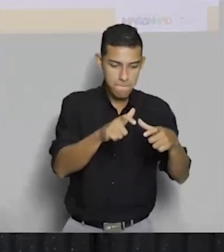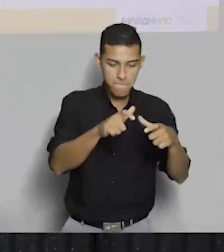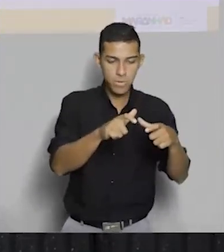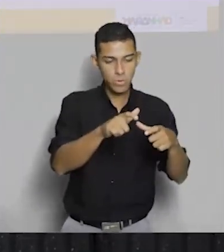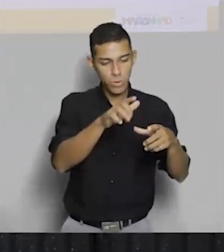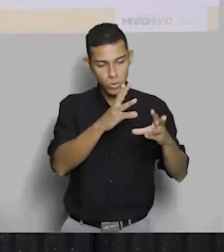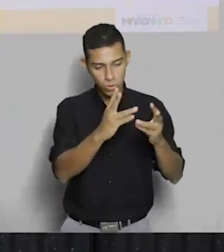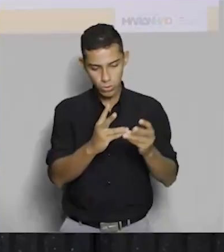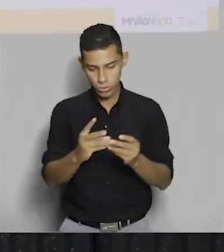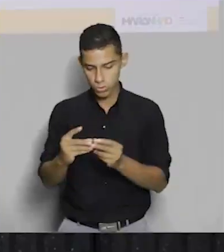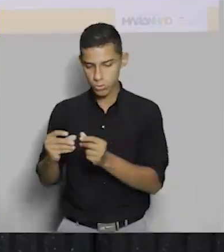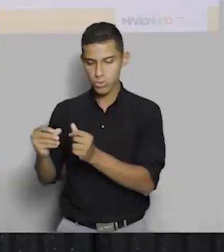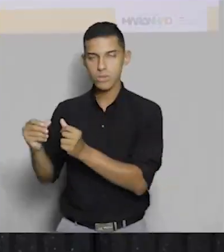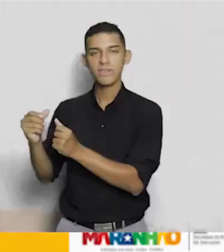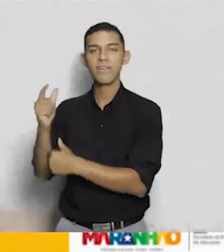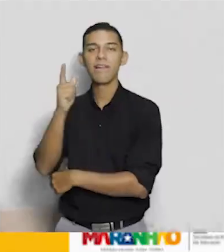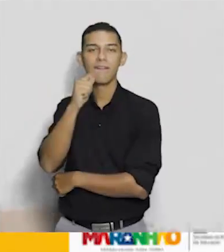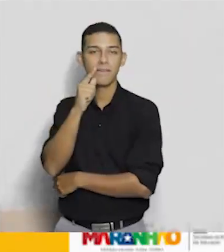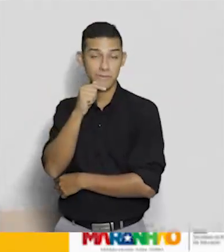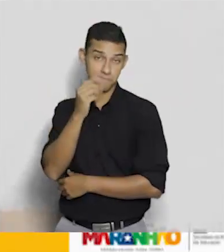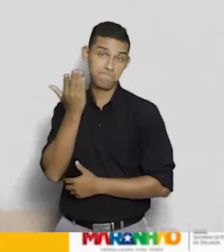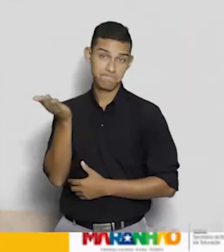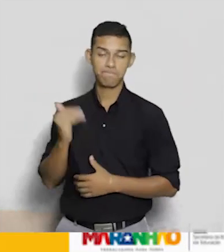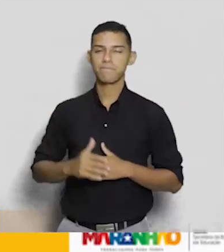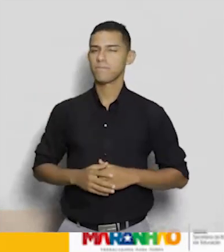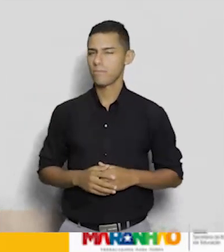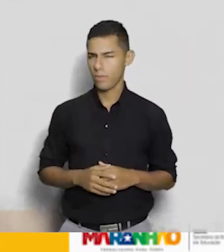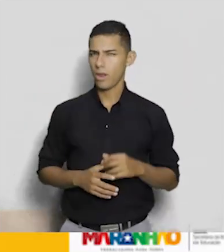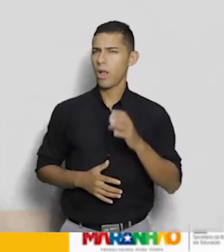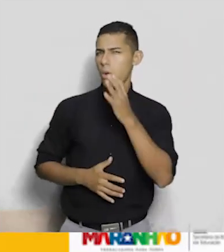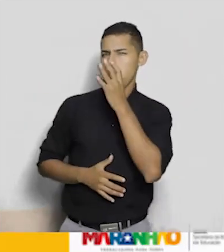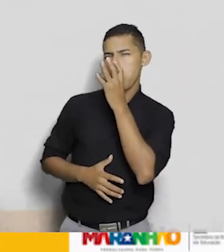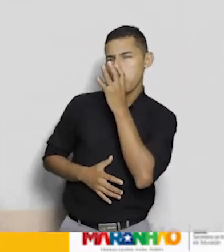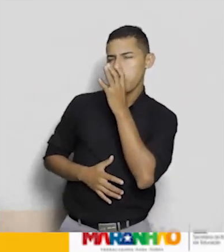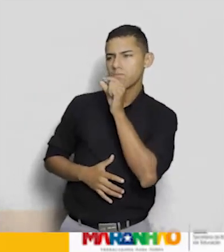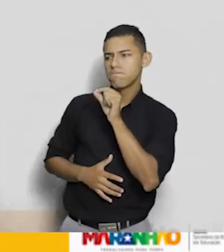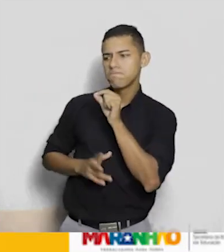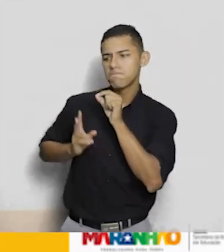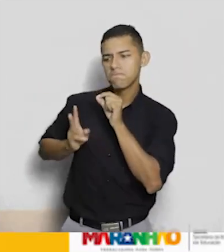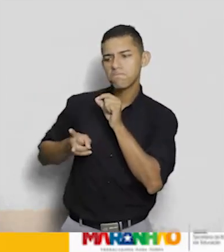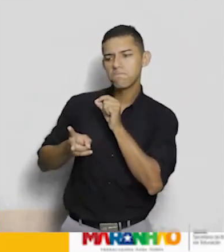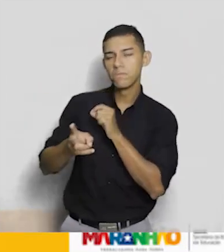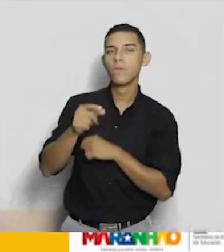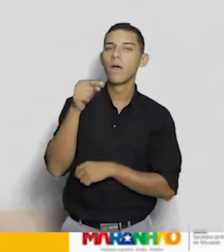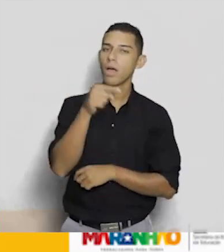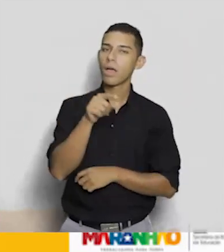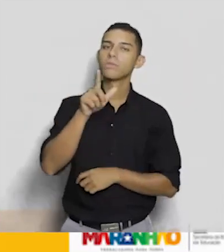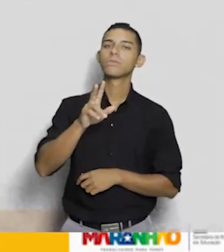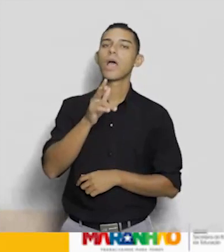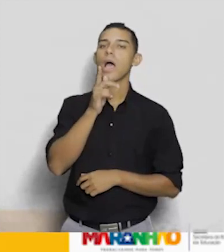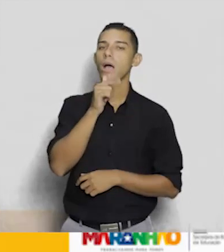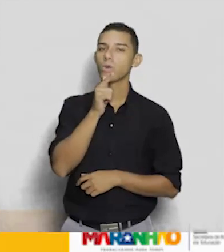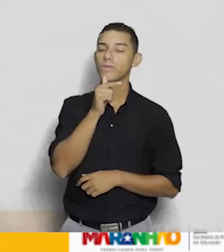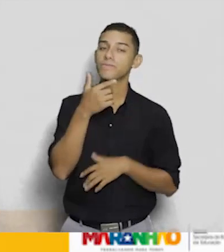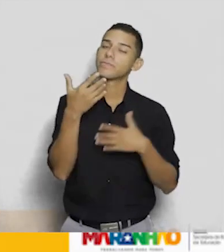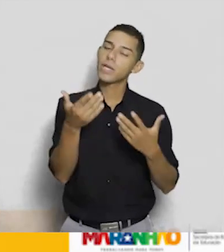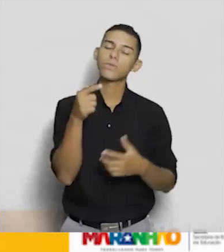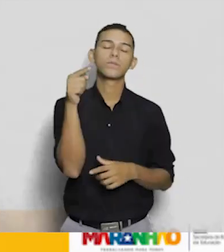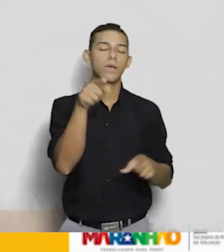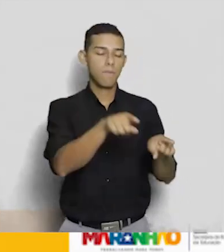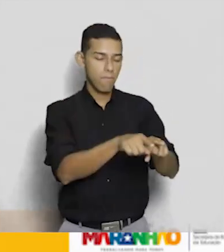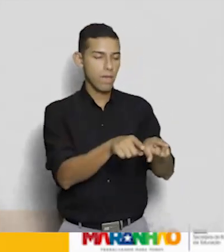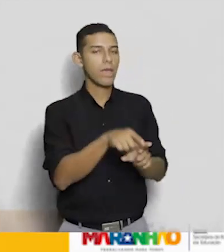estado líquido. Então, a gente observa que continua sendo água. Então, esse